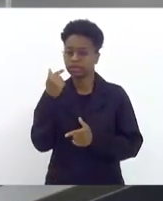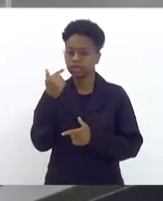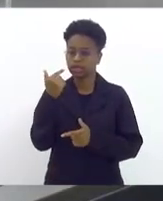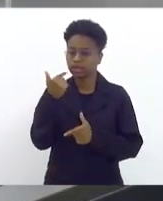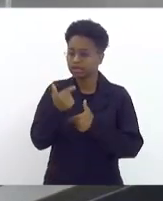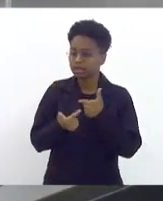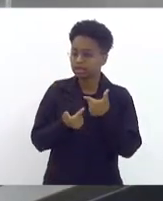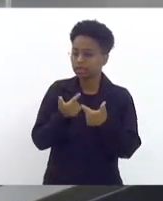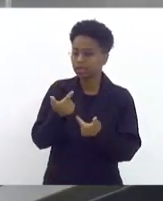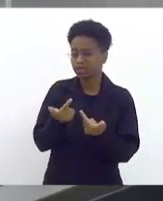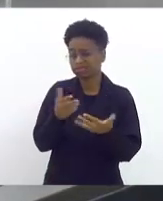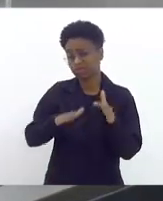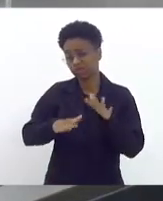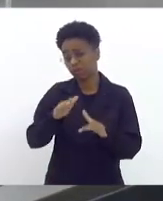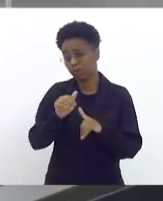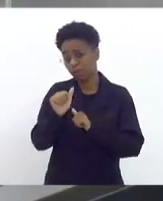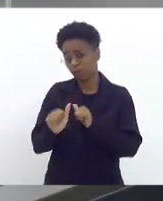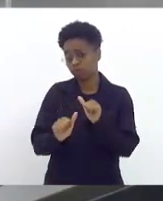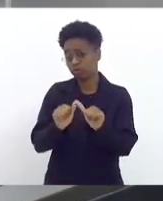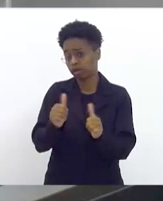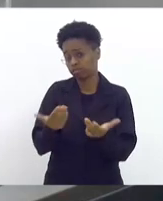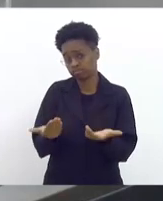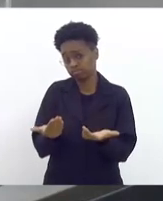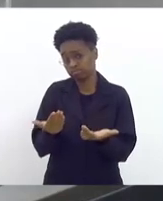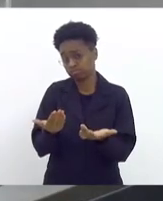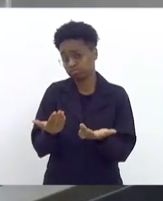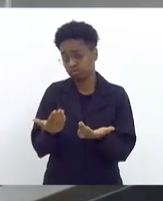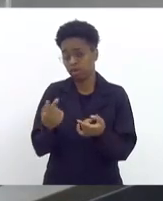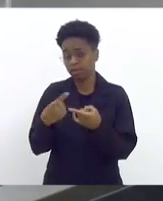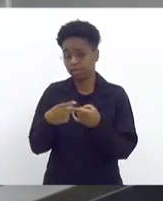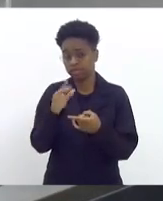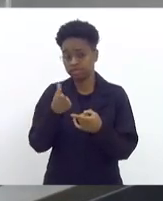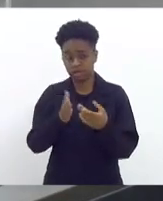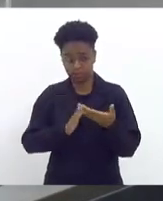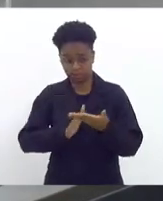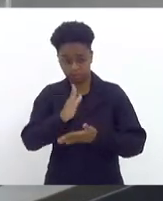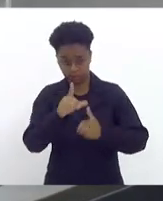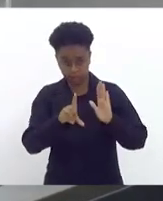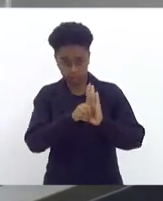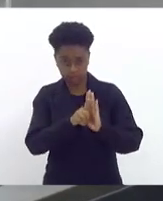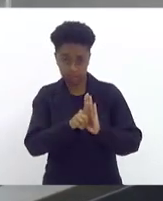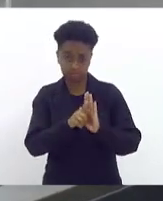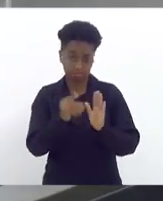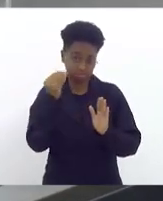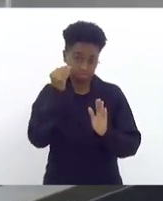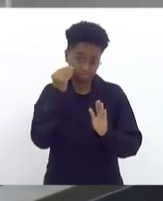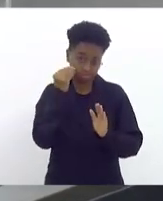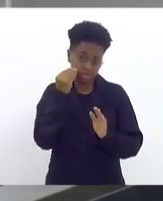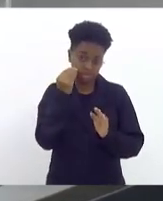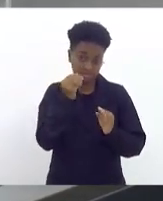para eventualmente mudar ainda que essa lei de vossa excelência aprovada chega ao Supremo Tribunal Federal numa aguição de